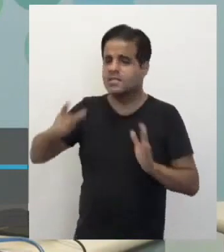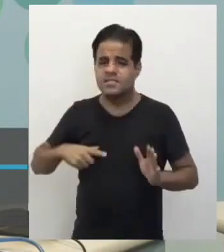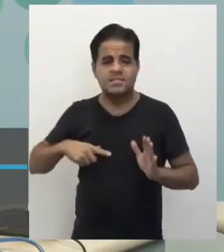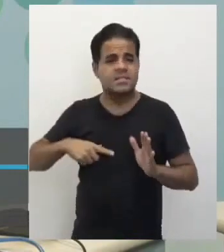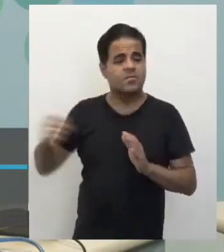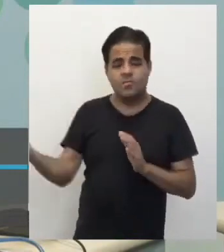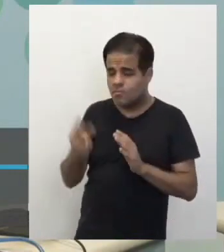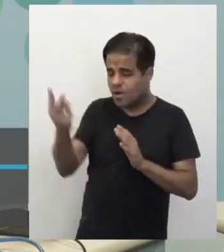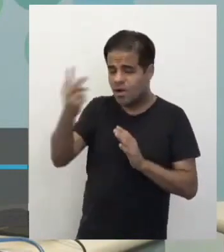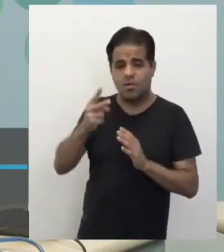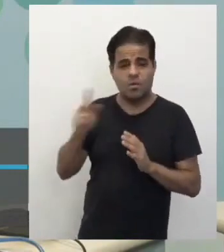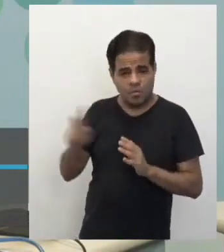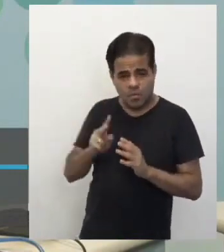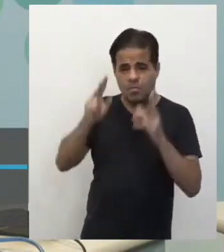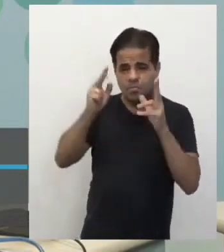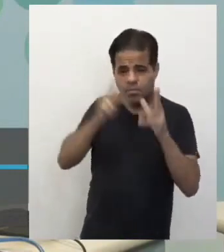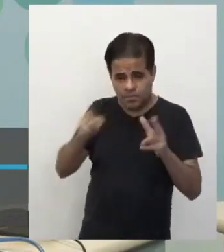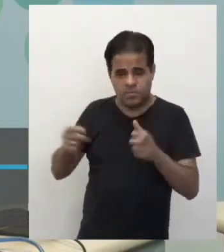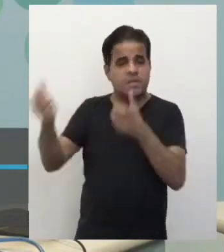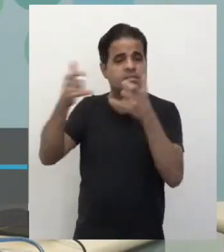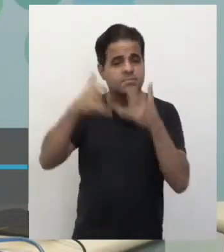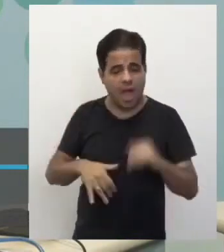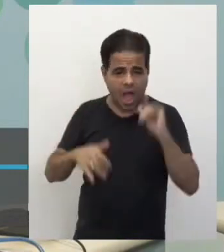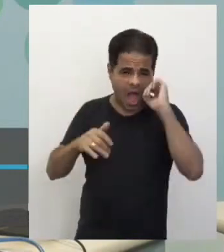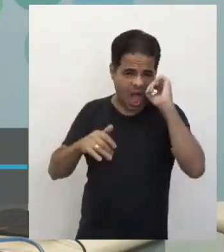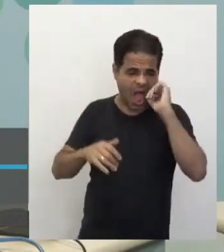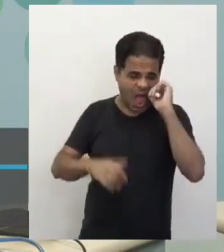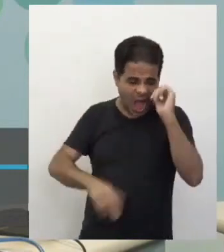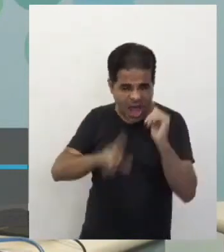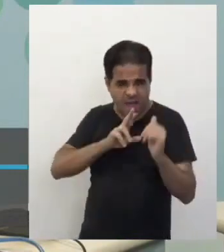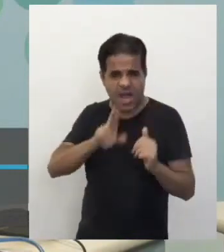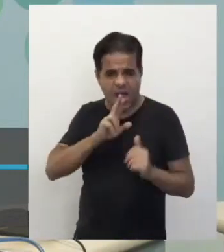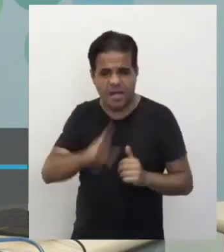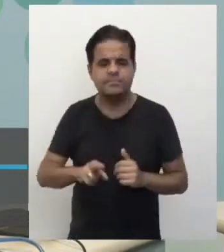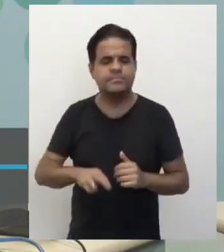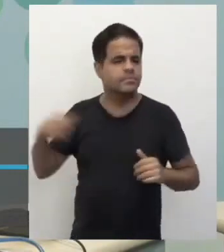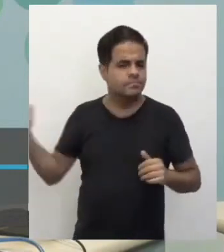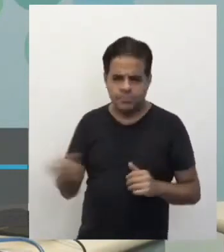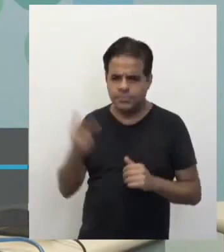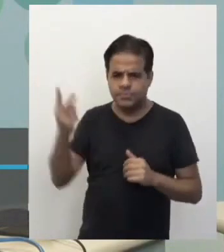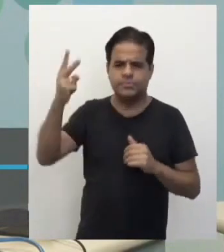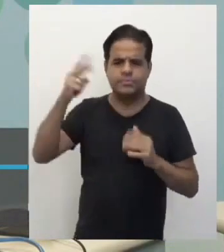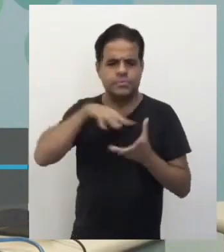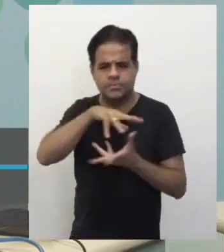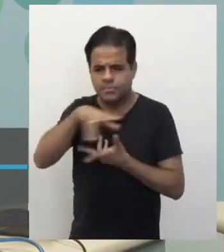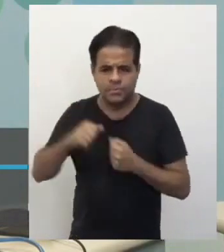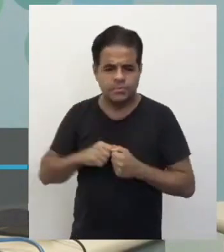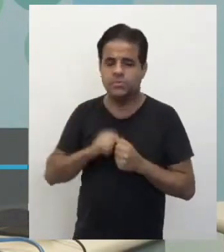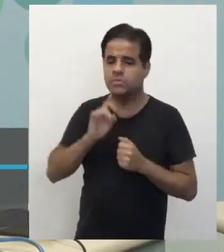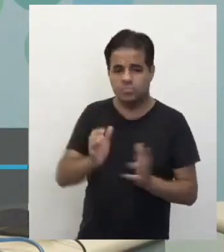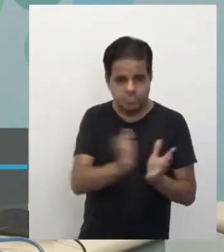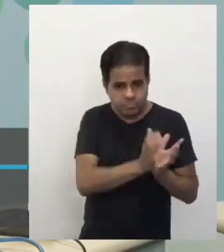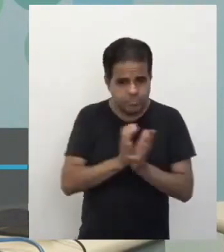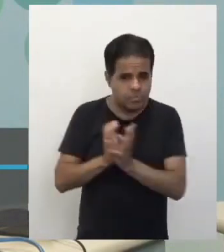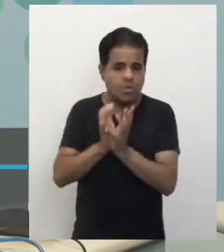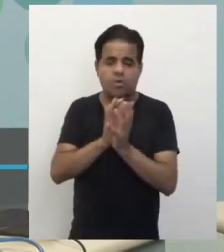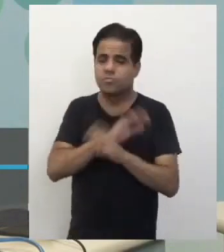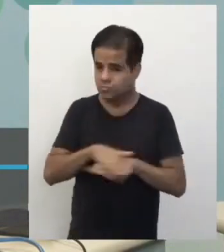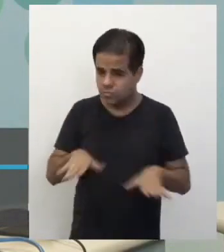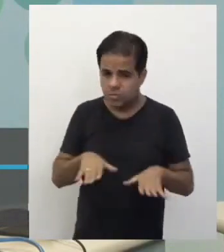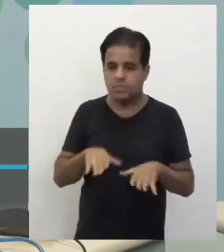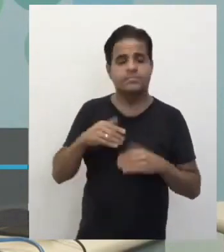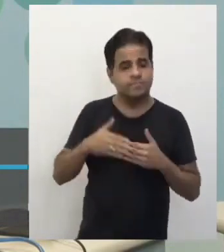como a professora Tatiane trouxe aí de resposta, um valor mundial, não só para povos específicos,